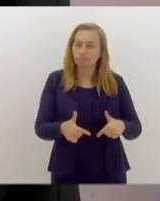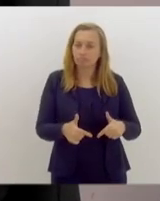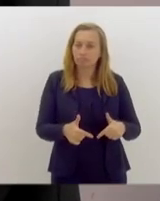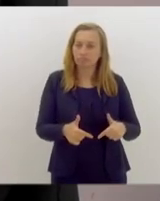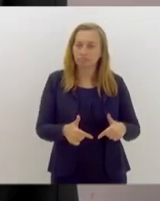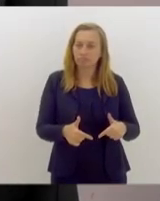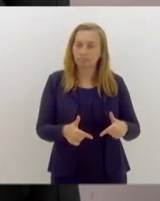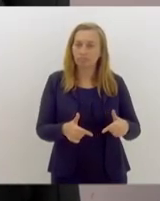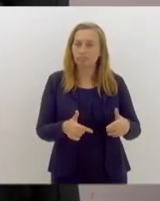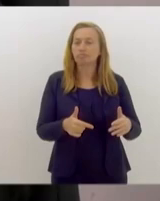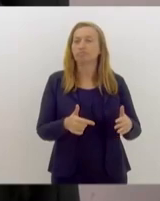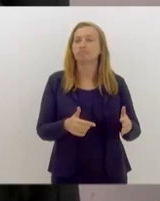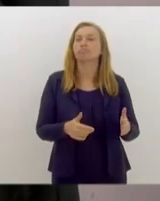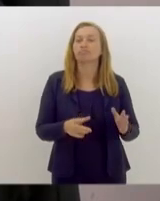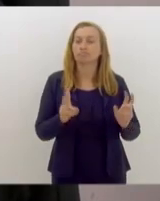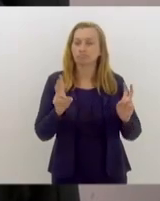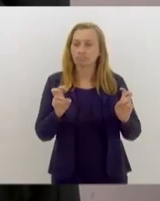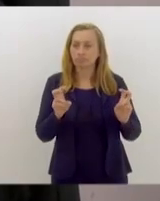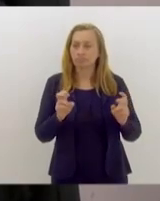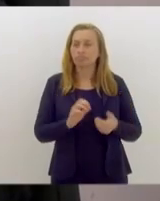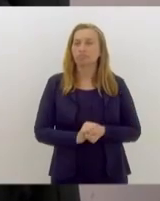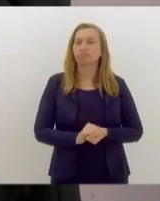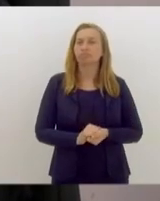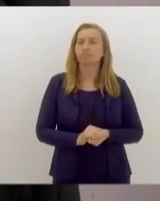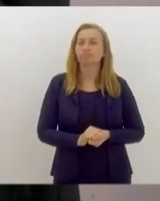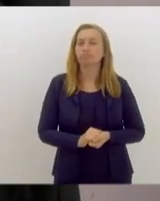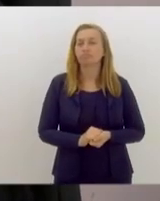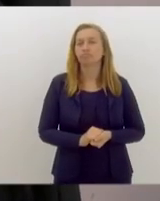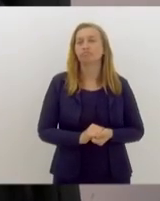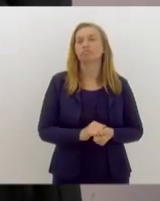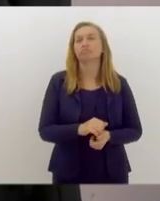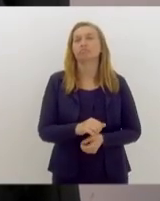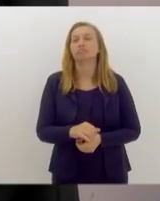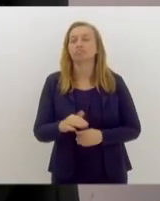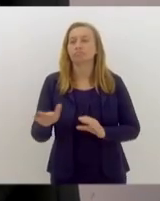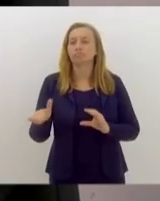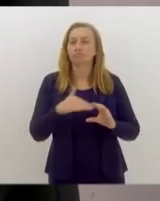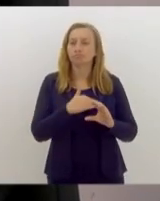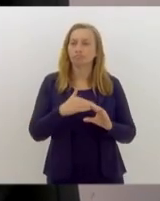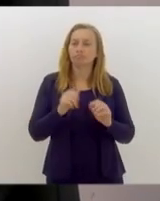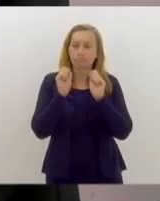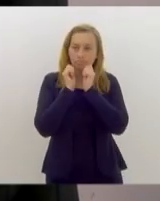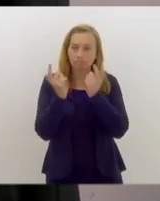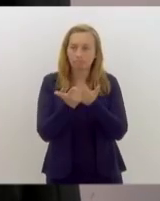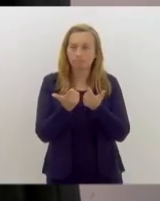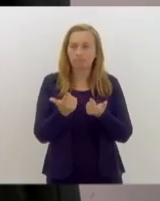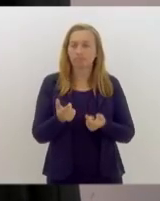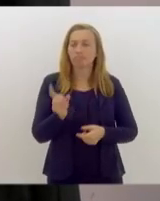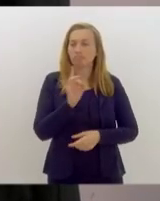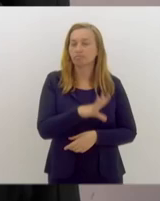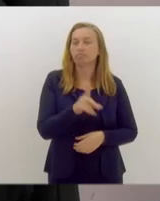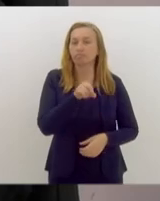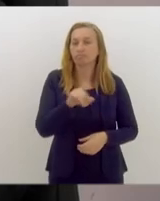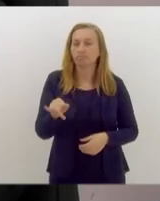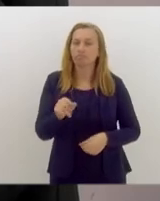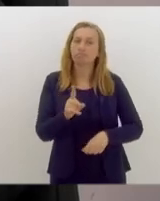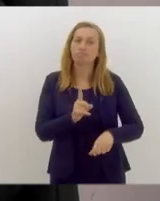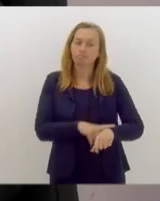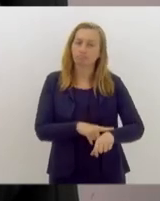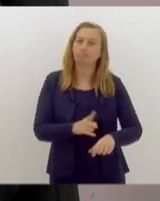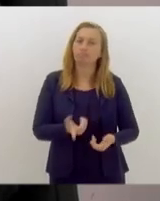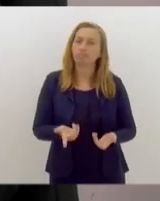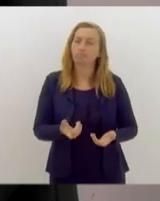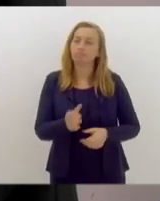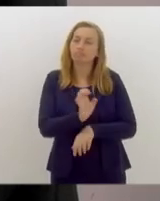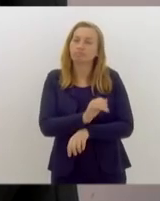legislações estaduais, e o Rio de Janeiro mandou para a Assembleia no dia 20 de agosto de 2022, não é? No último dia do prazo. Então, assim, o Estado do Rio de